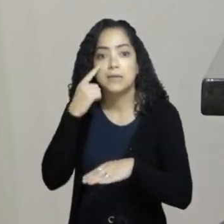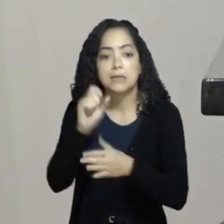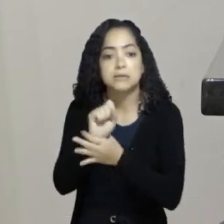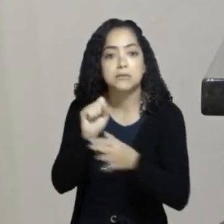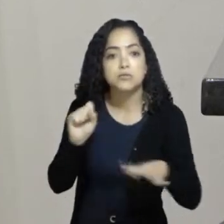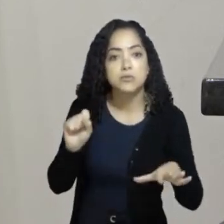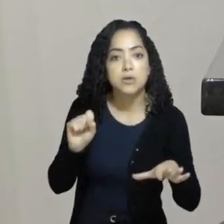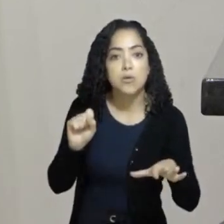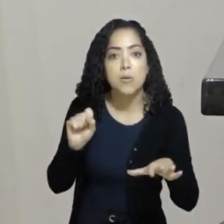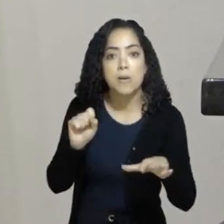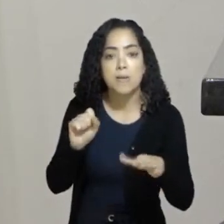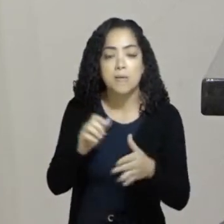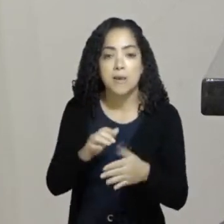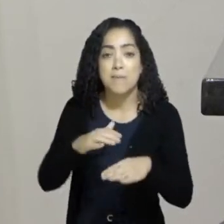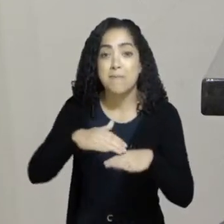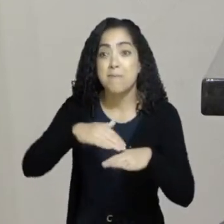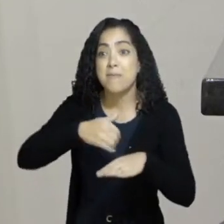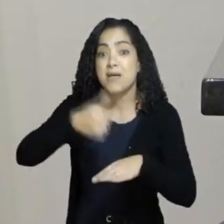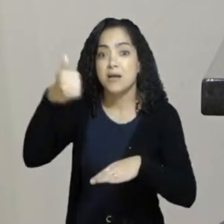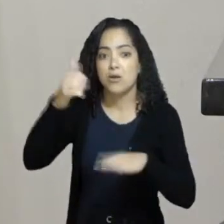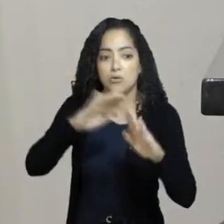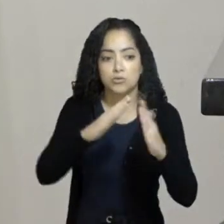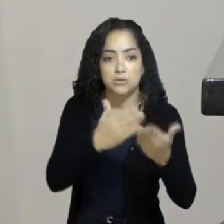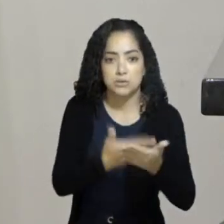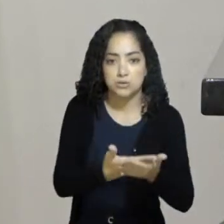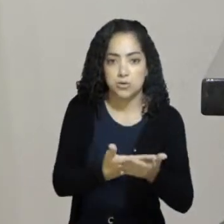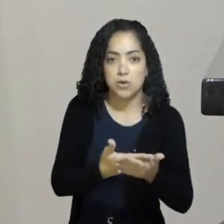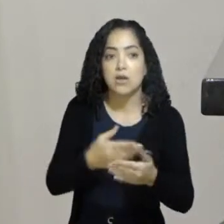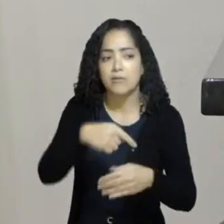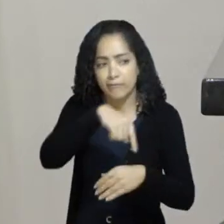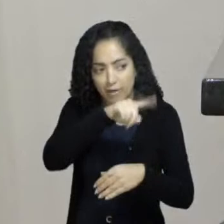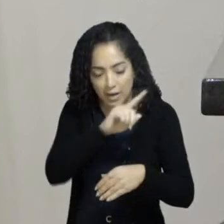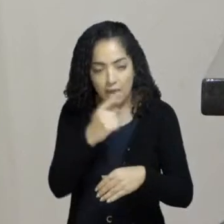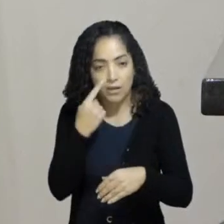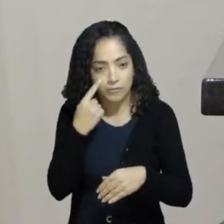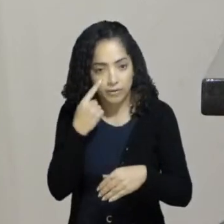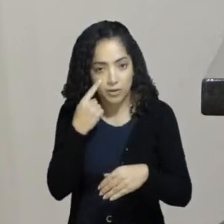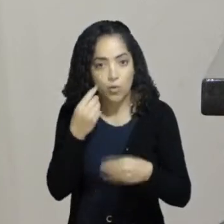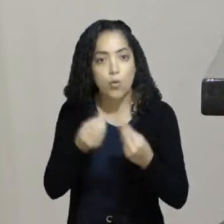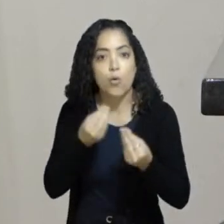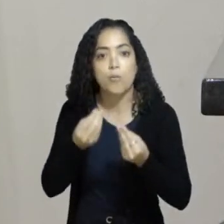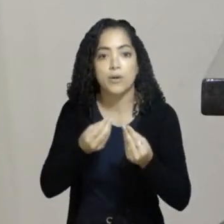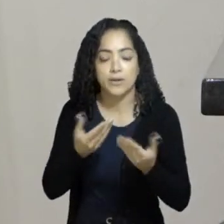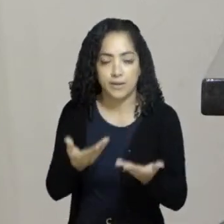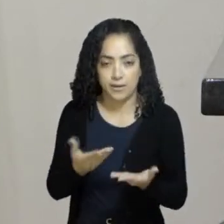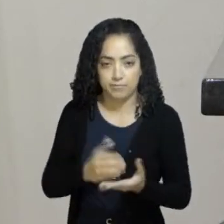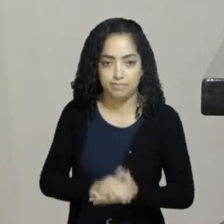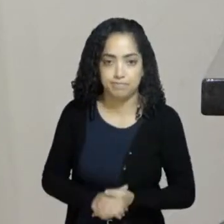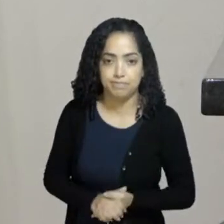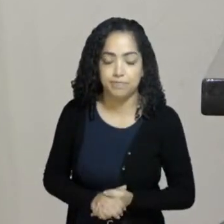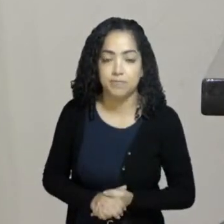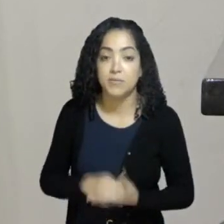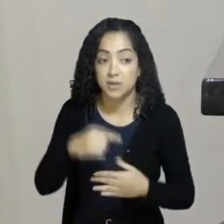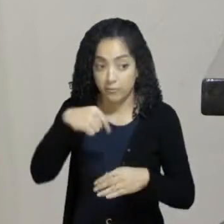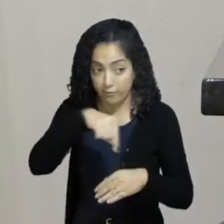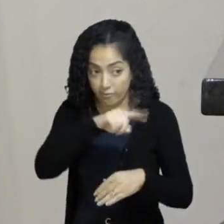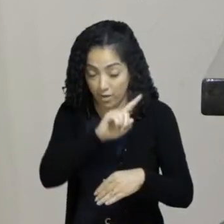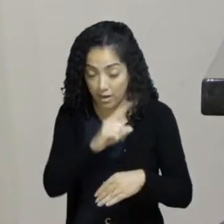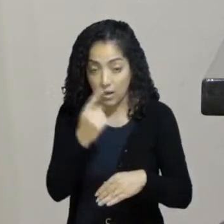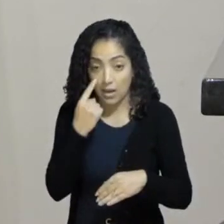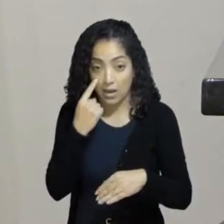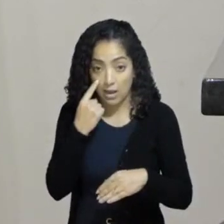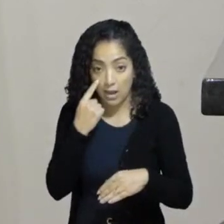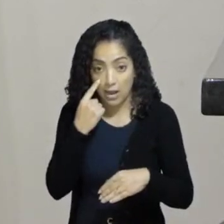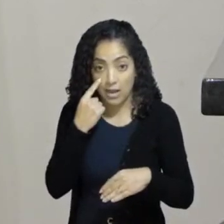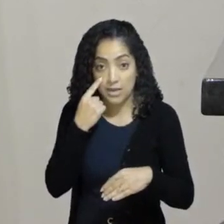em Escola Estadual façam duas visitas quem não fez ainda vai no caso de São José e também depois